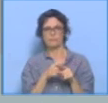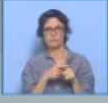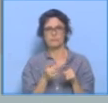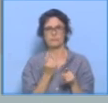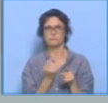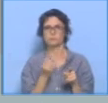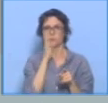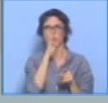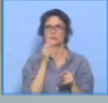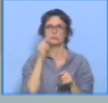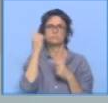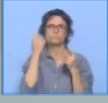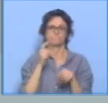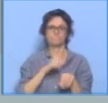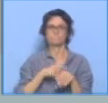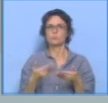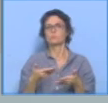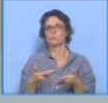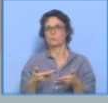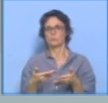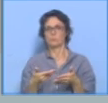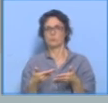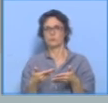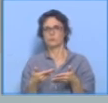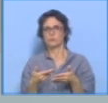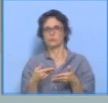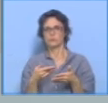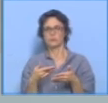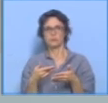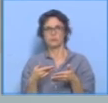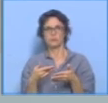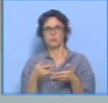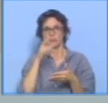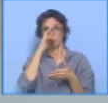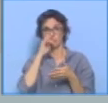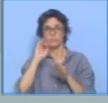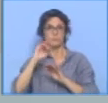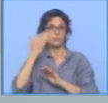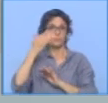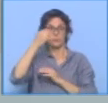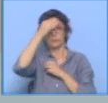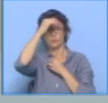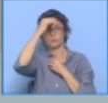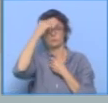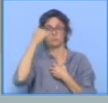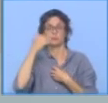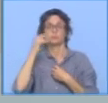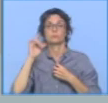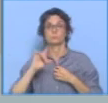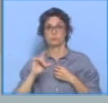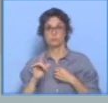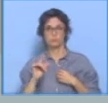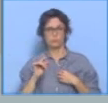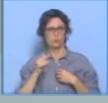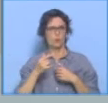hoje. E estava a recordar-me nestes primeiros domingos de julho, em muitas